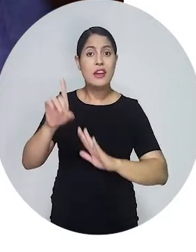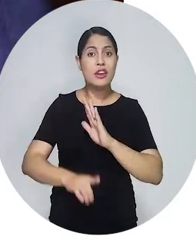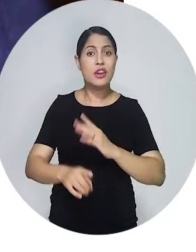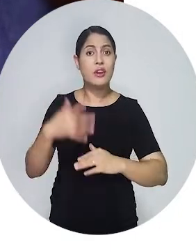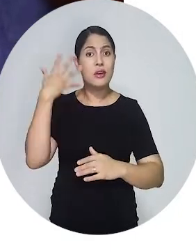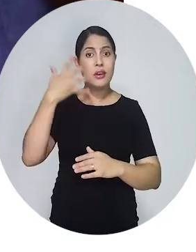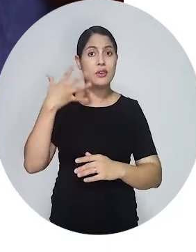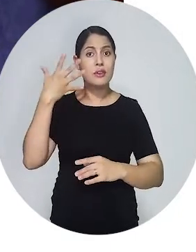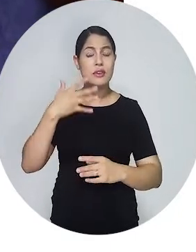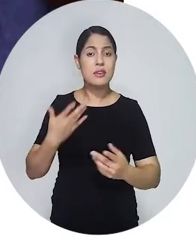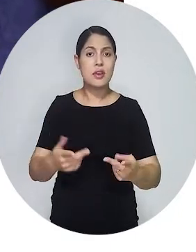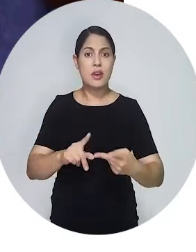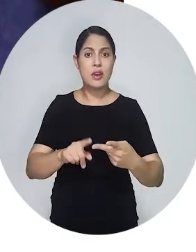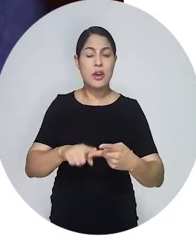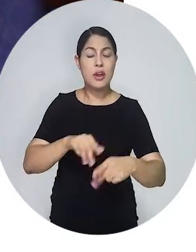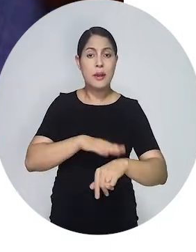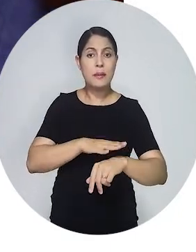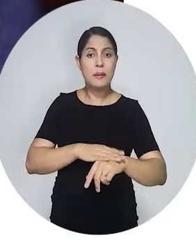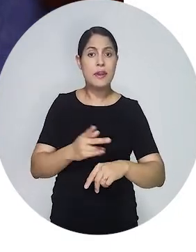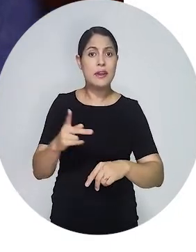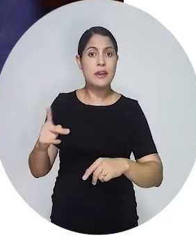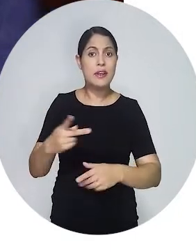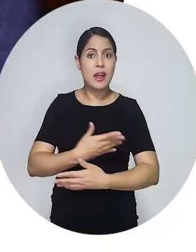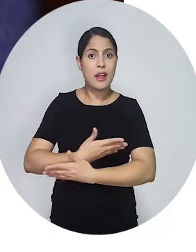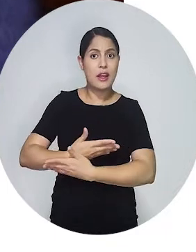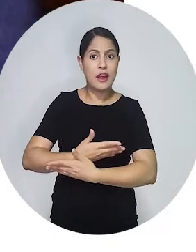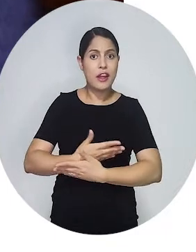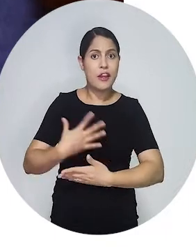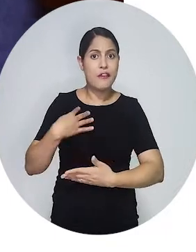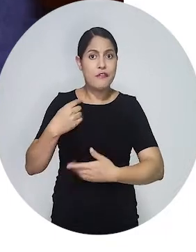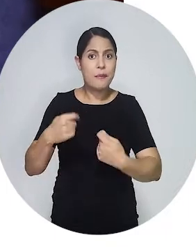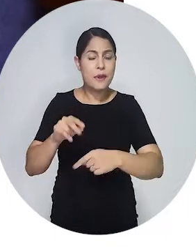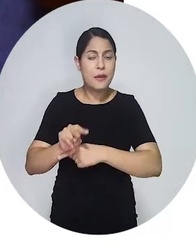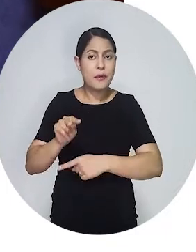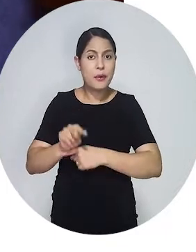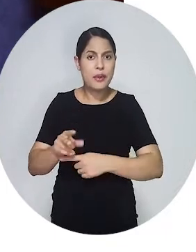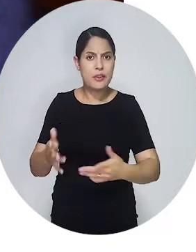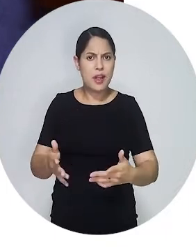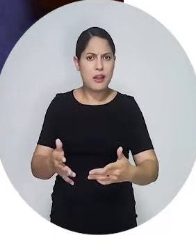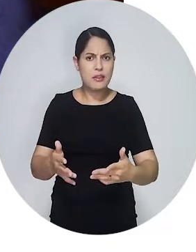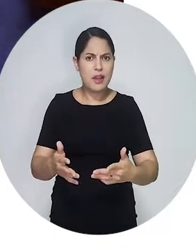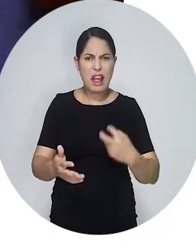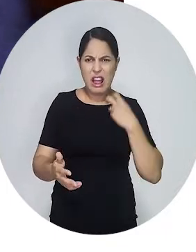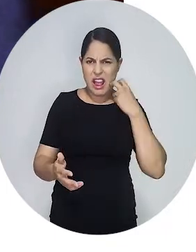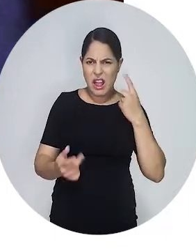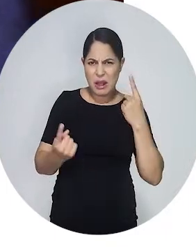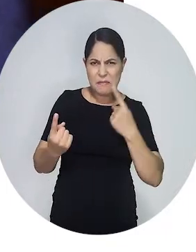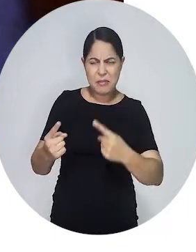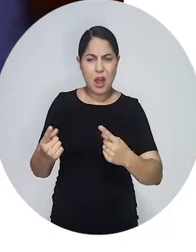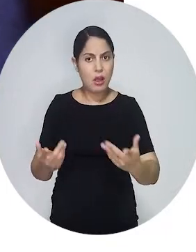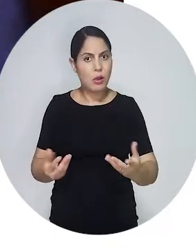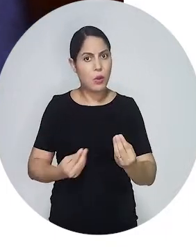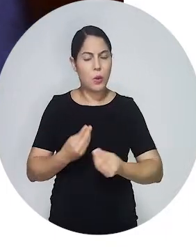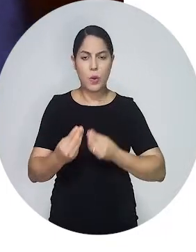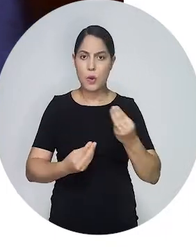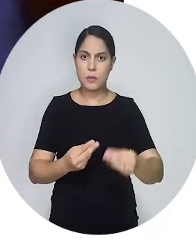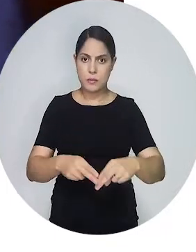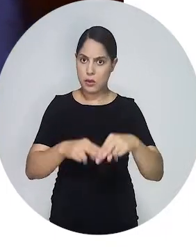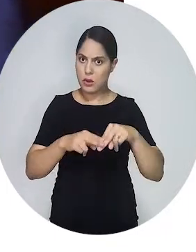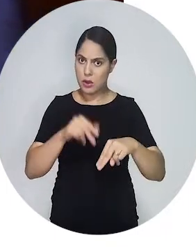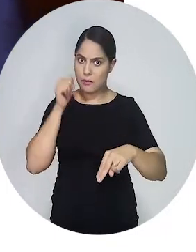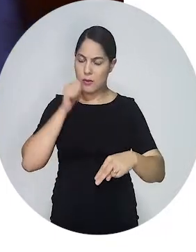duplamente ferida, ao negar seu direito à preferência de sustentação oral e ao constrangê-la no momento em que seu bebê demandava